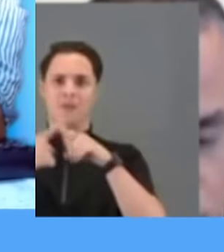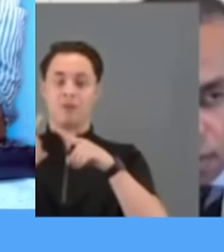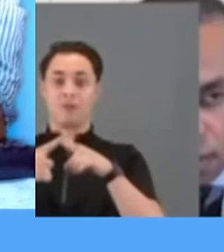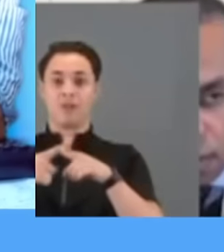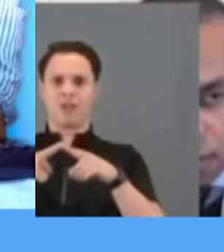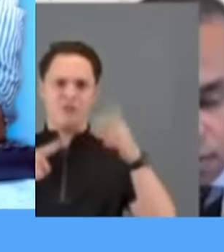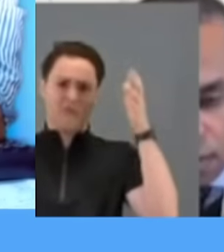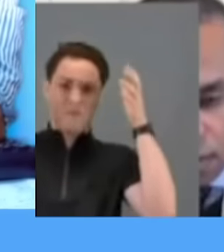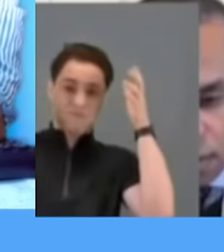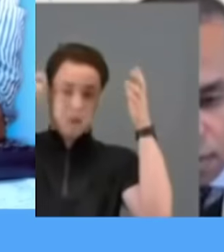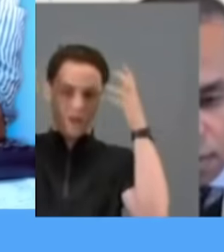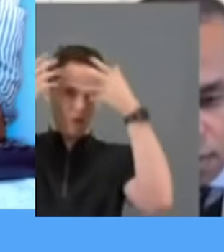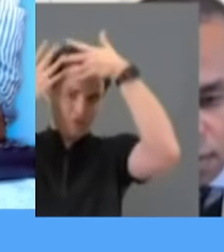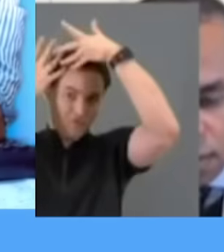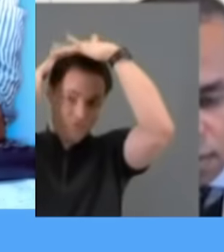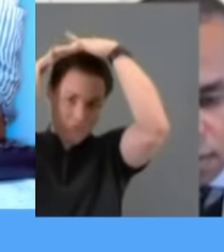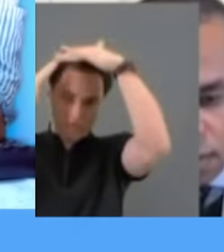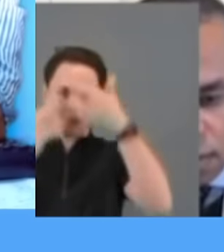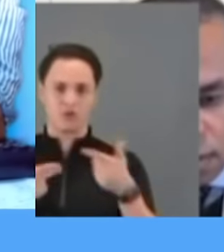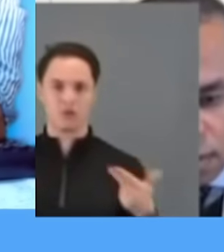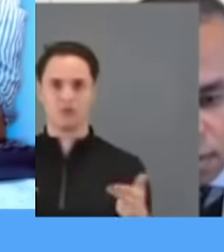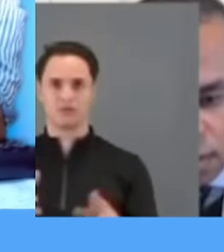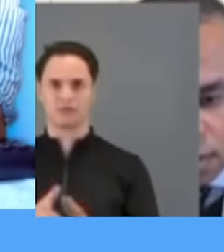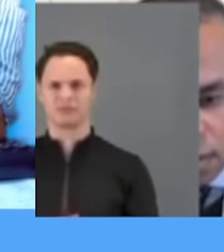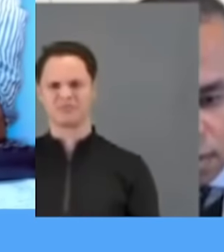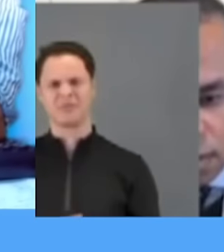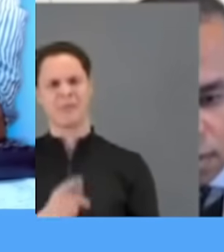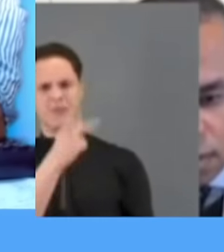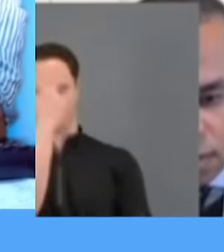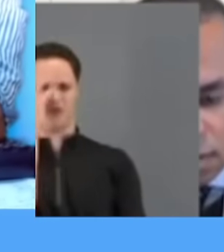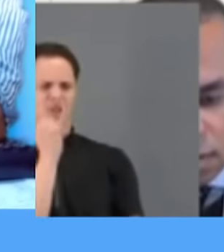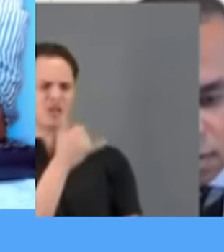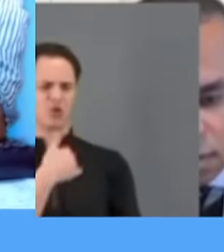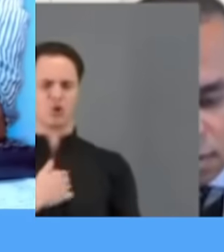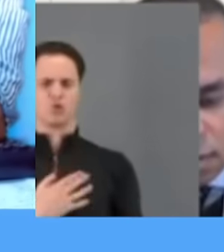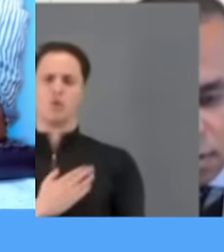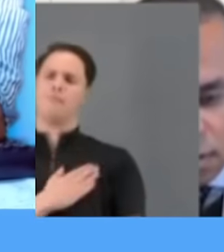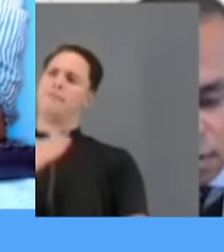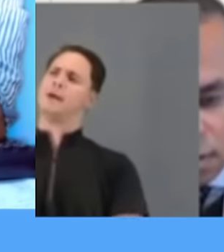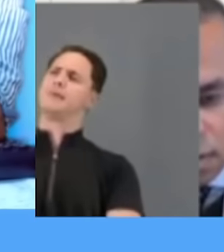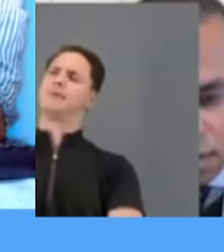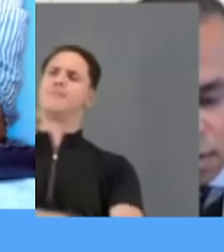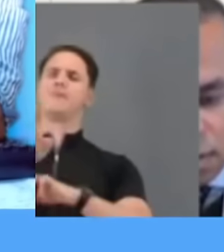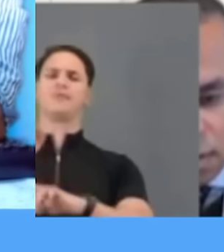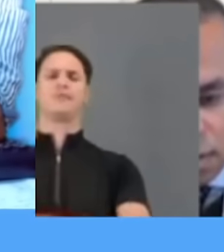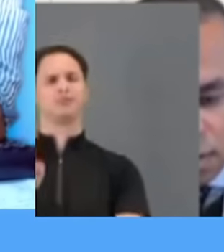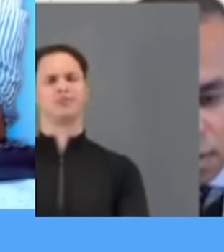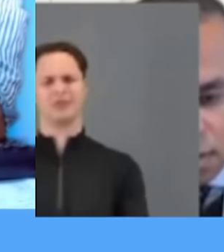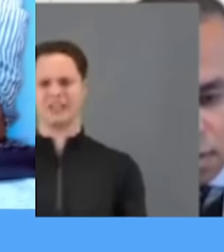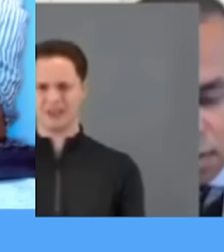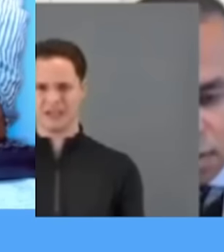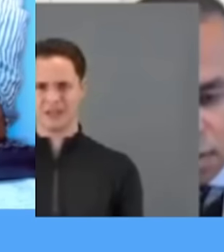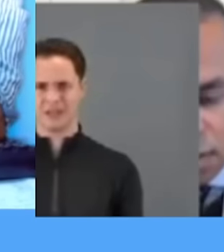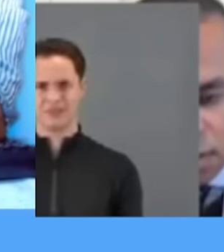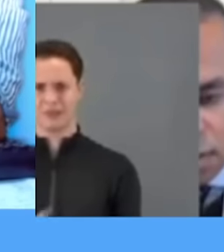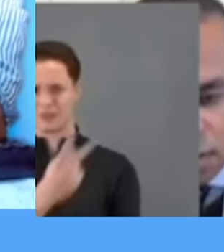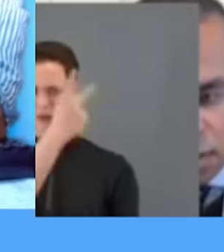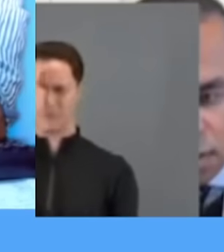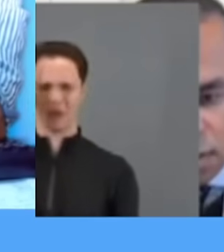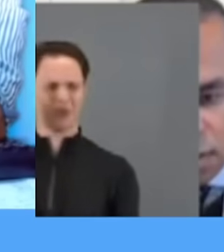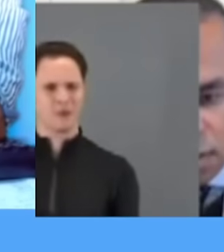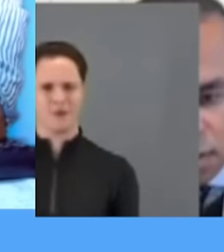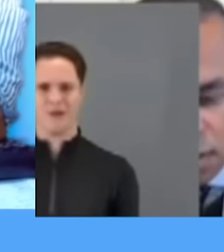balístico. Aquela conversa de somos patriotas, estamos aqui para defender o Brasil, não sei o quê, até todo mundo ir pro chão, vocês não podem fazer